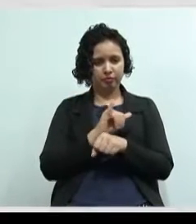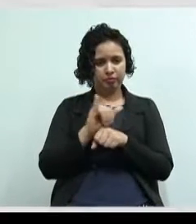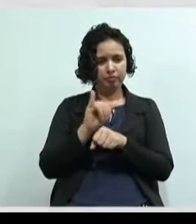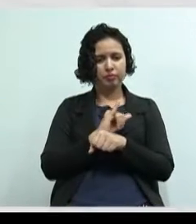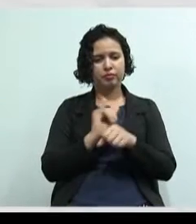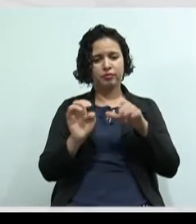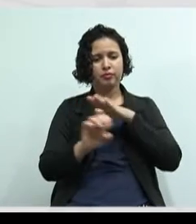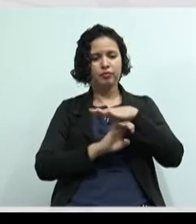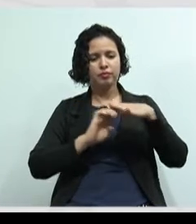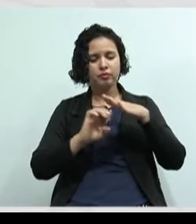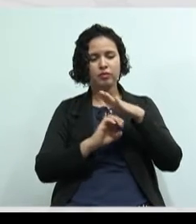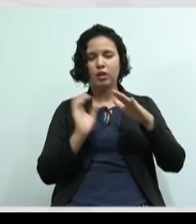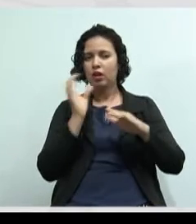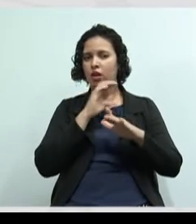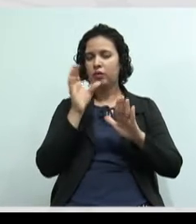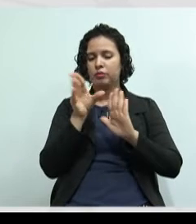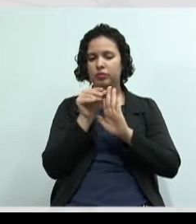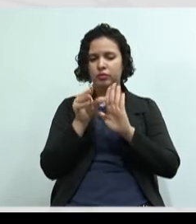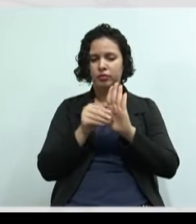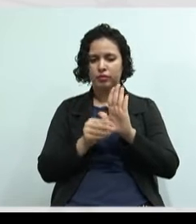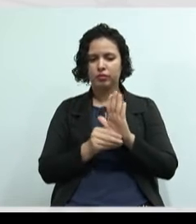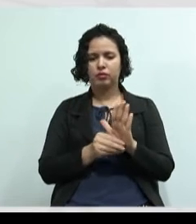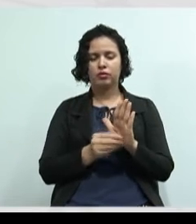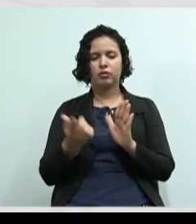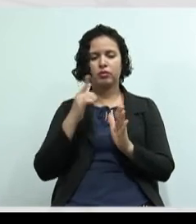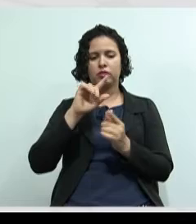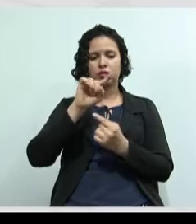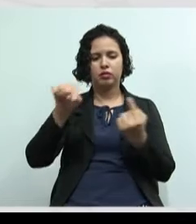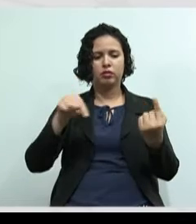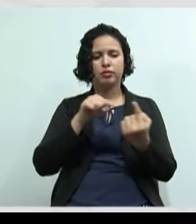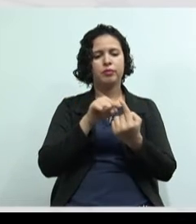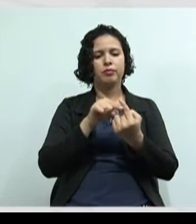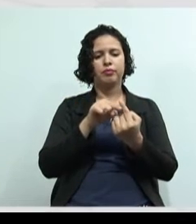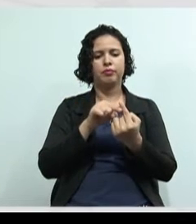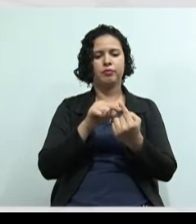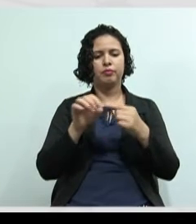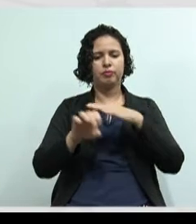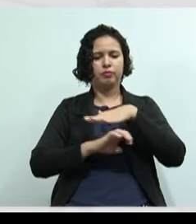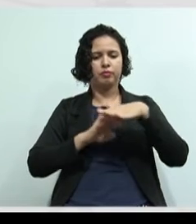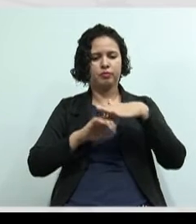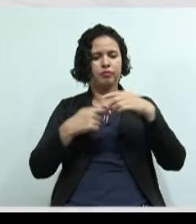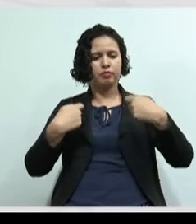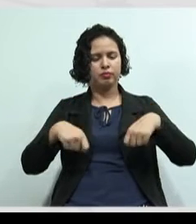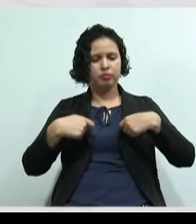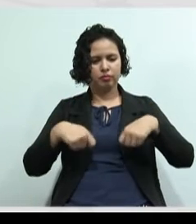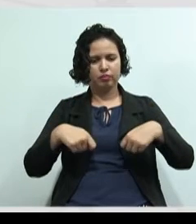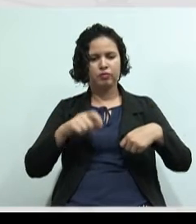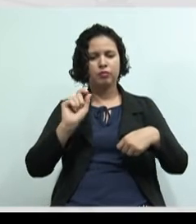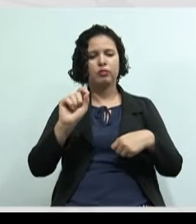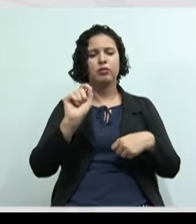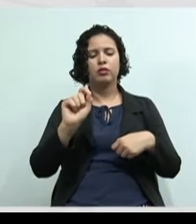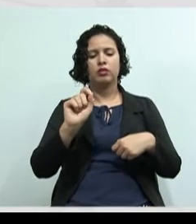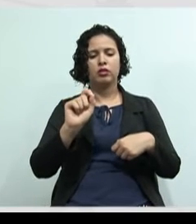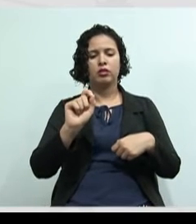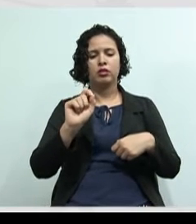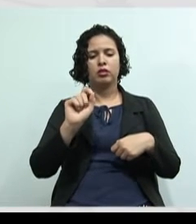bem mais rápida esse conteúdo. Para que possa alcançar os objetivos, a organização necessita fundamentalmente definir os meios